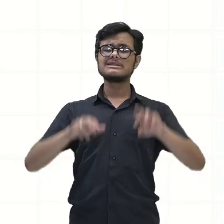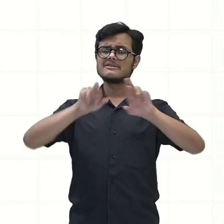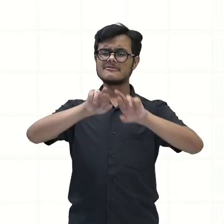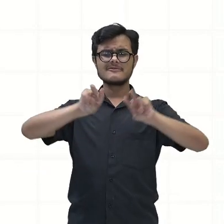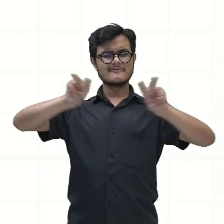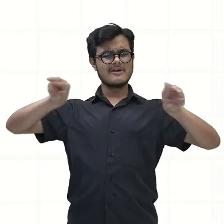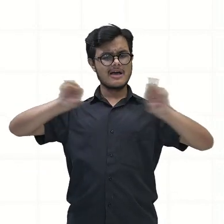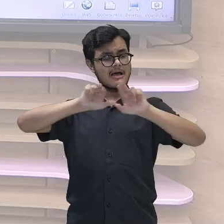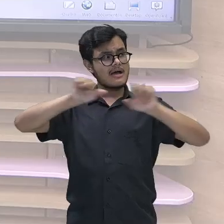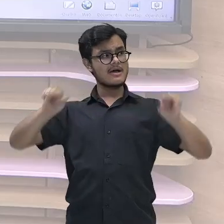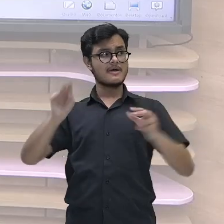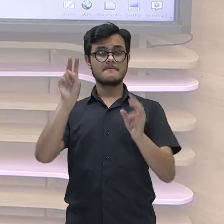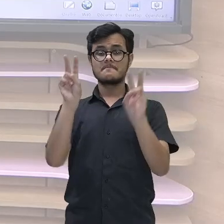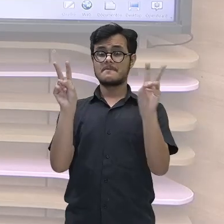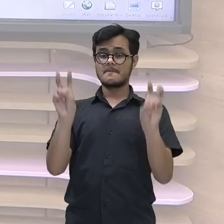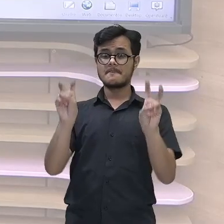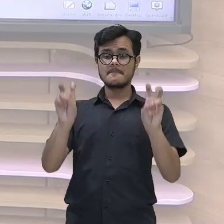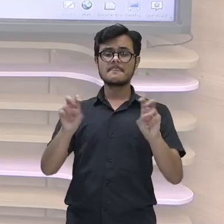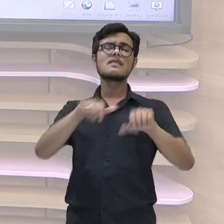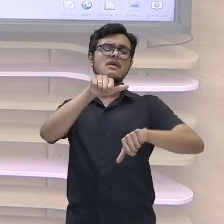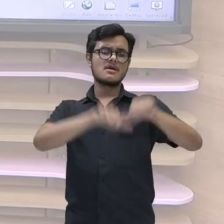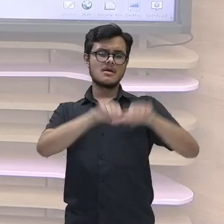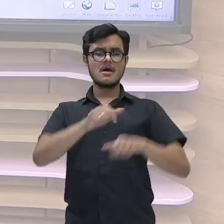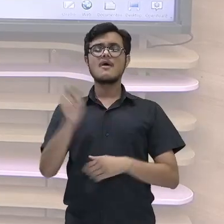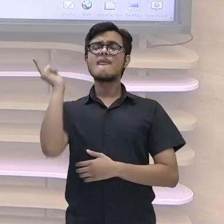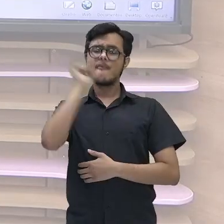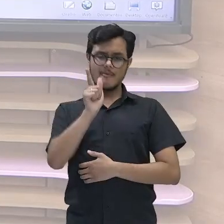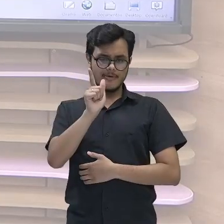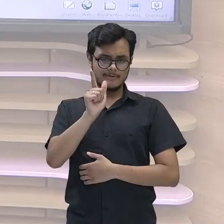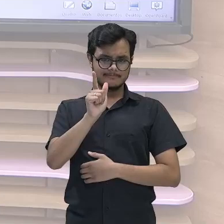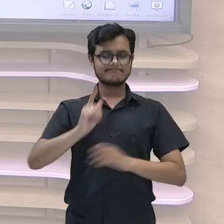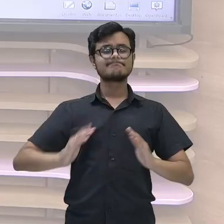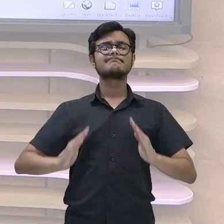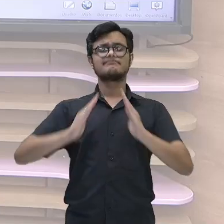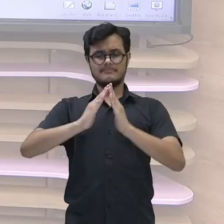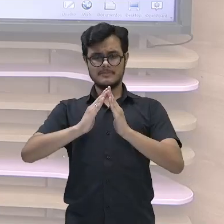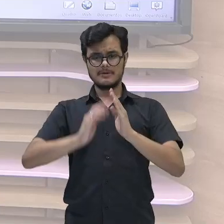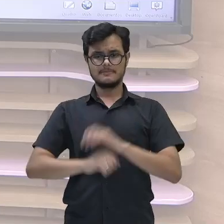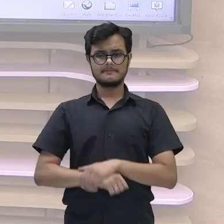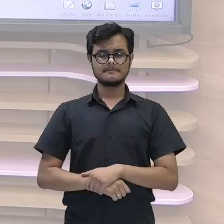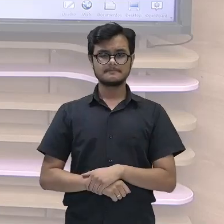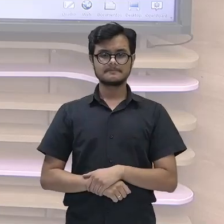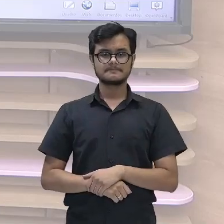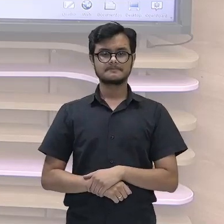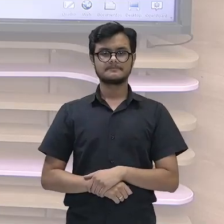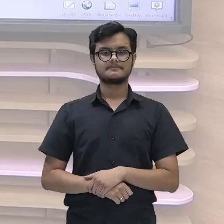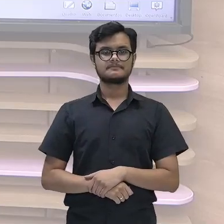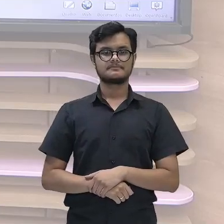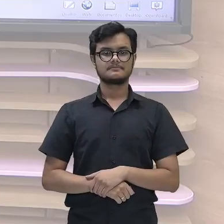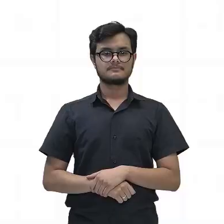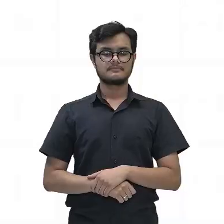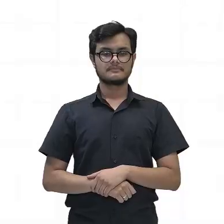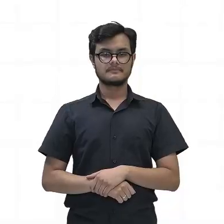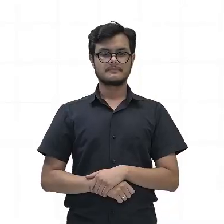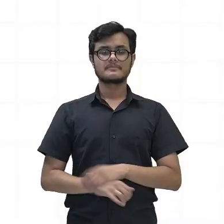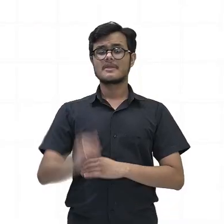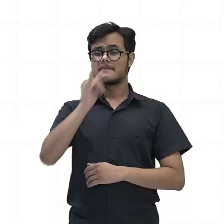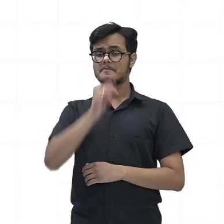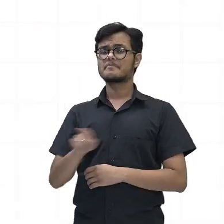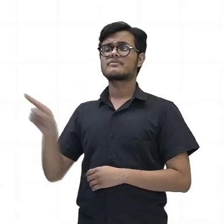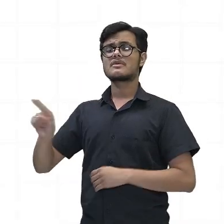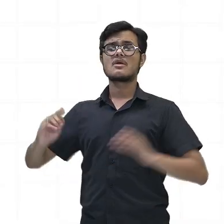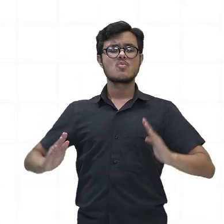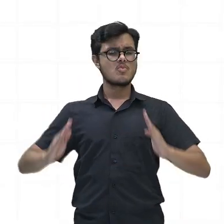posso analisar ali naquela pirâmide etária. E vamos verificar agora uma pirâmide para a